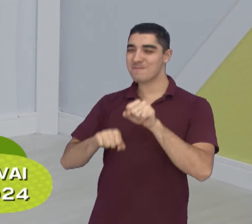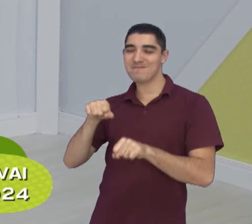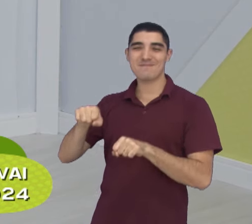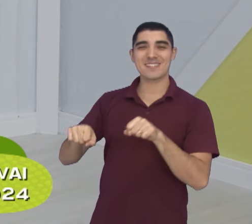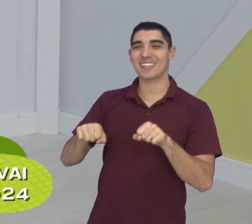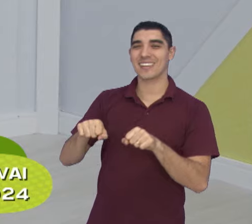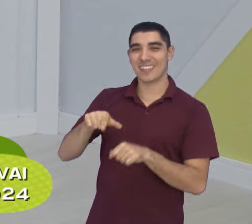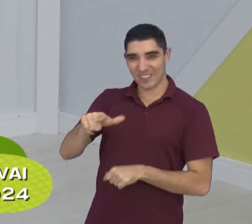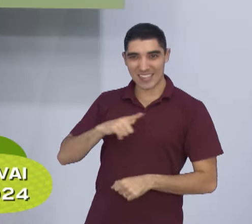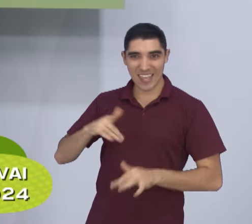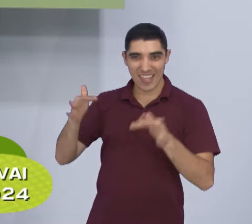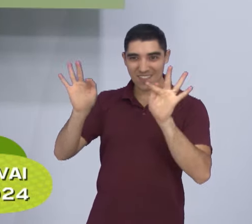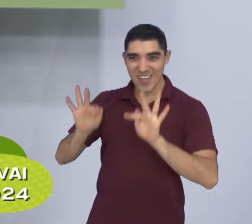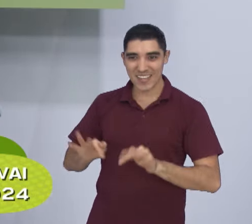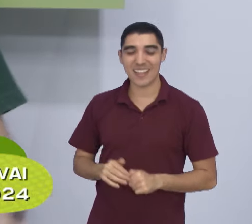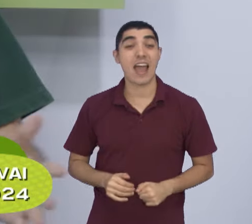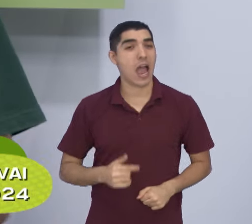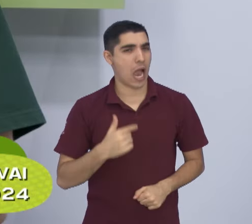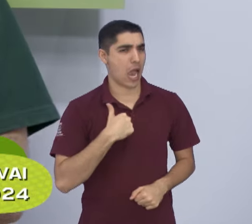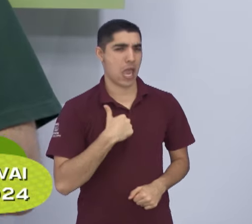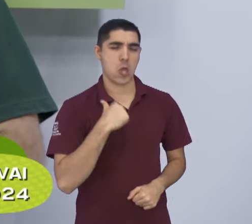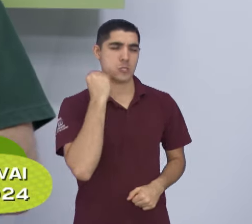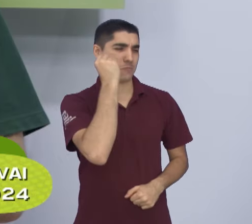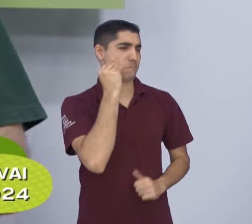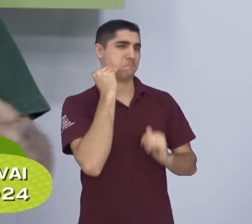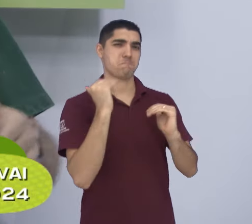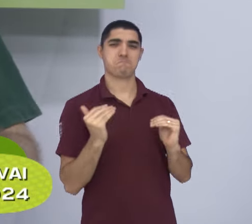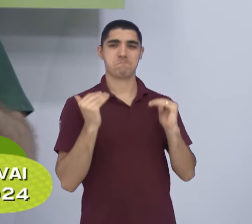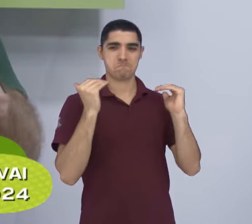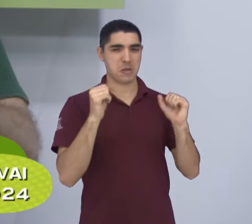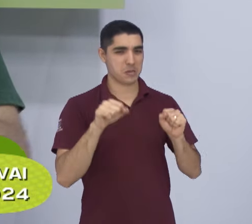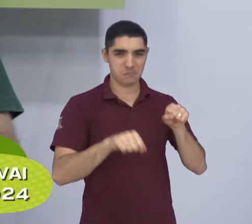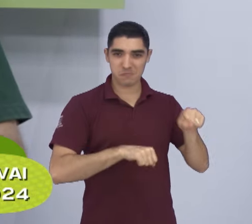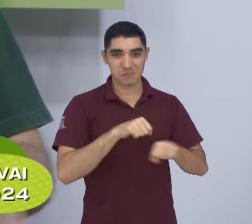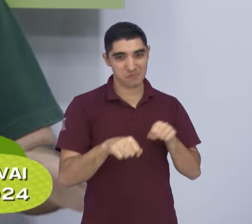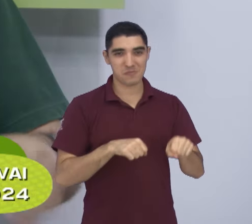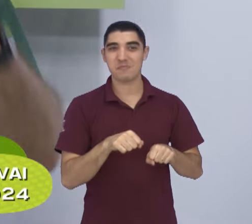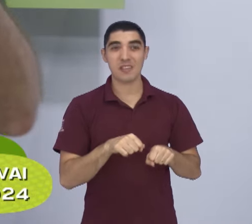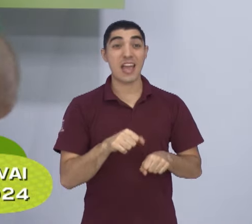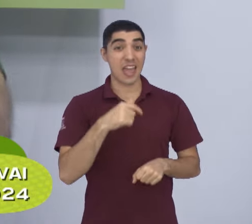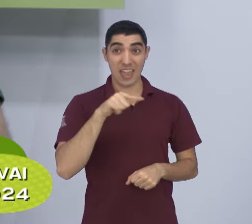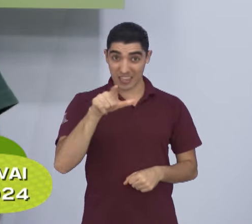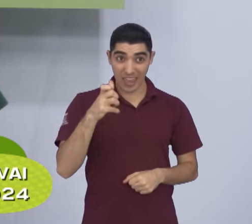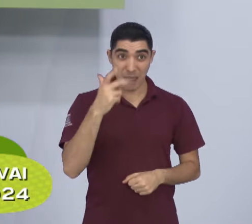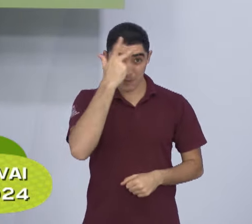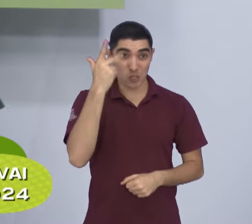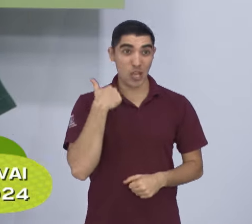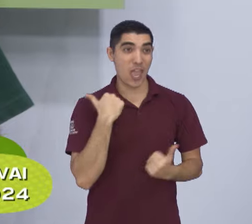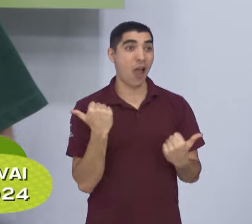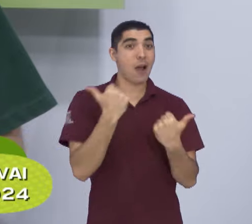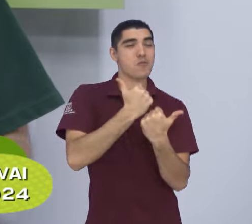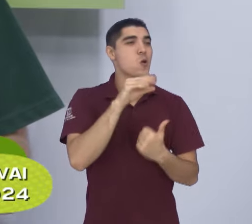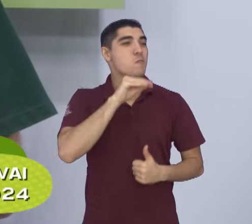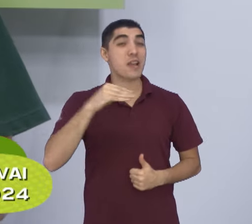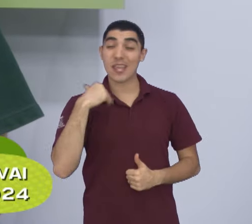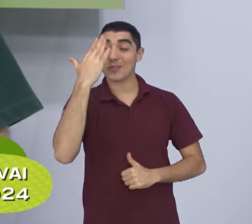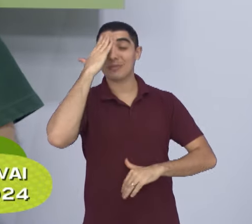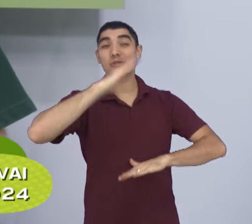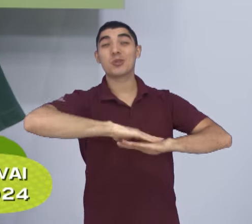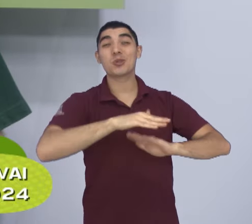tá feliz da vida, né, Brunão? Ah, eu sou um expert de bicicleta. Se tem alguém para comentar sobre ciclismo, chama aí que eu sei de tudo.